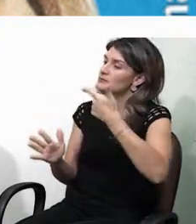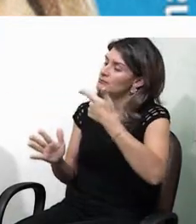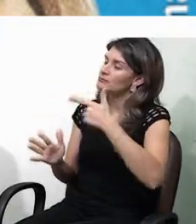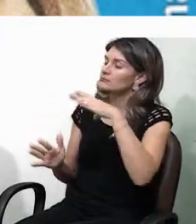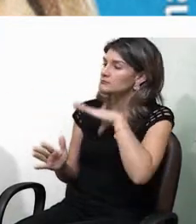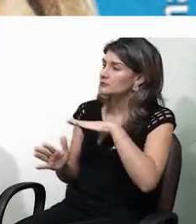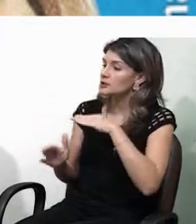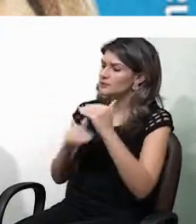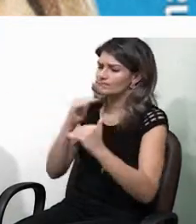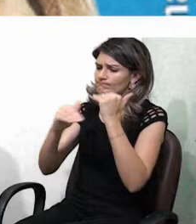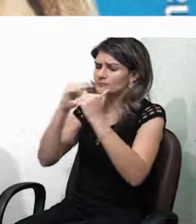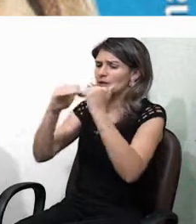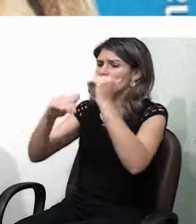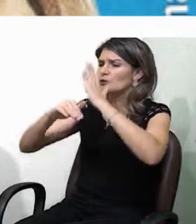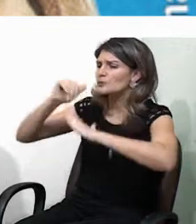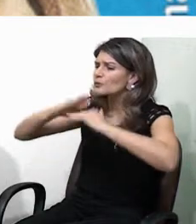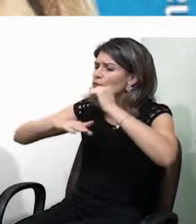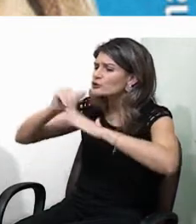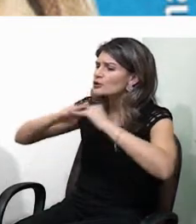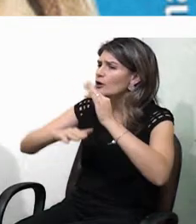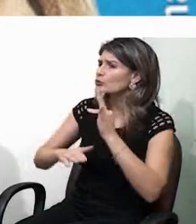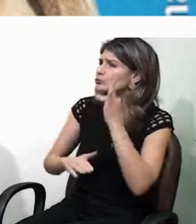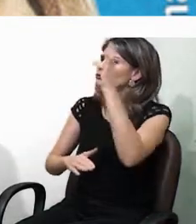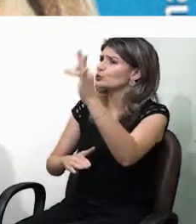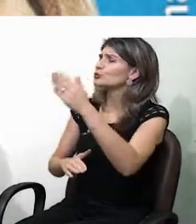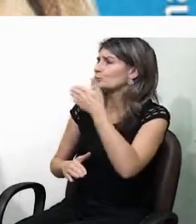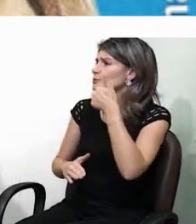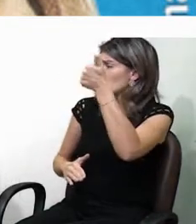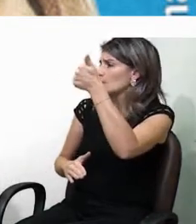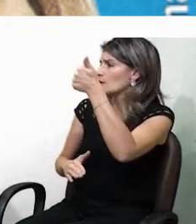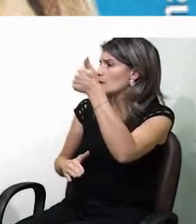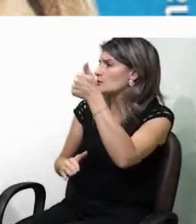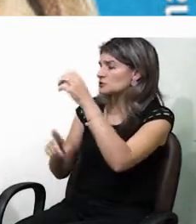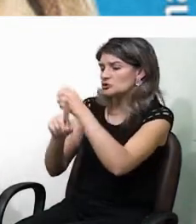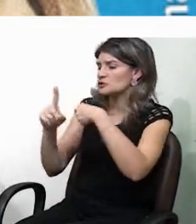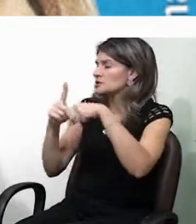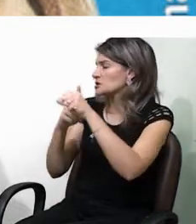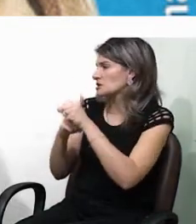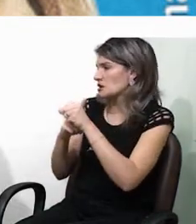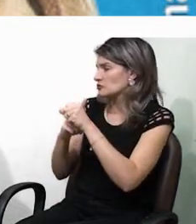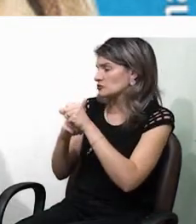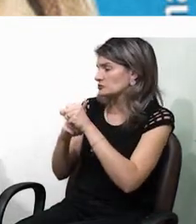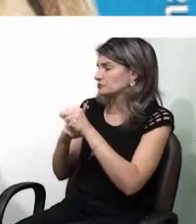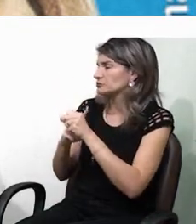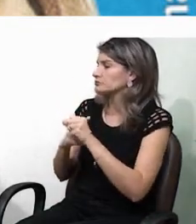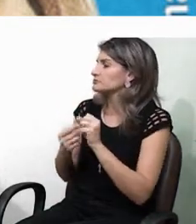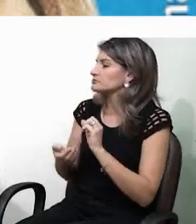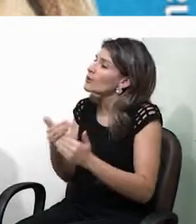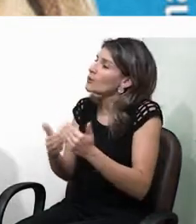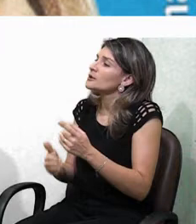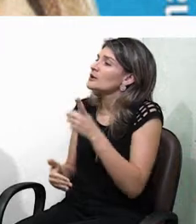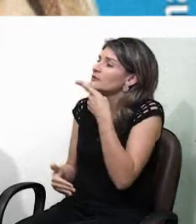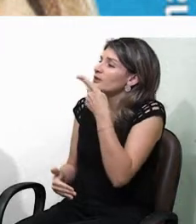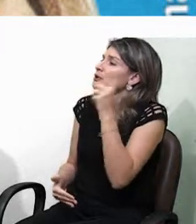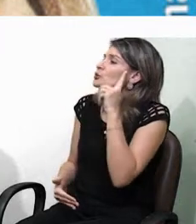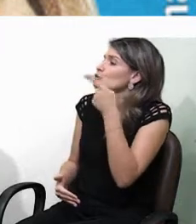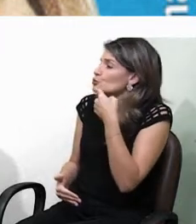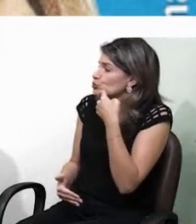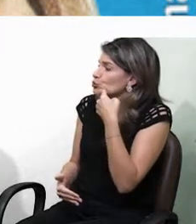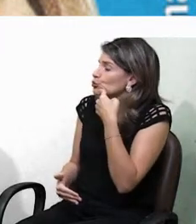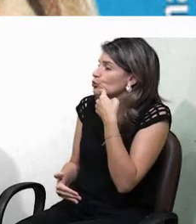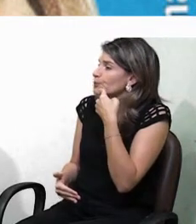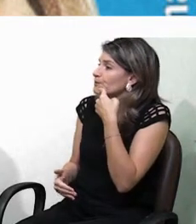também em sociedade, enfim. Então, e quando eu falo do surdo, o surdo ele participa